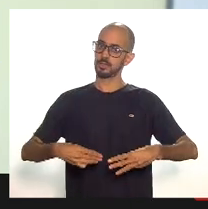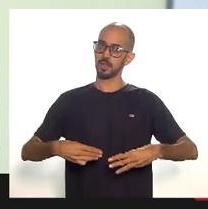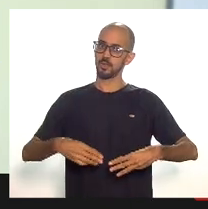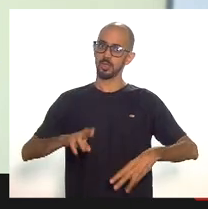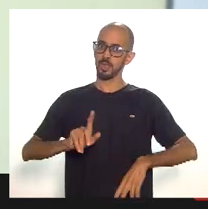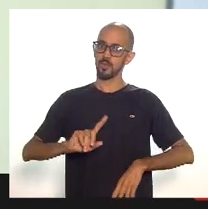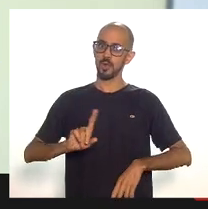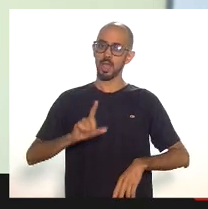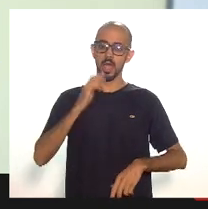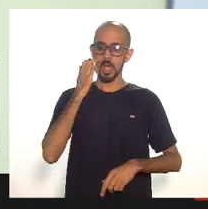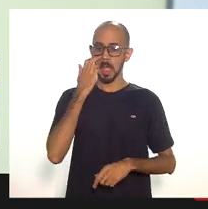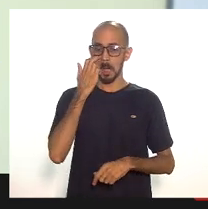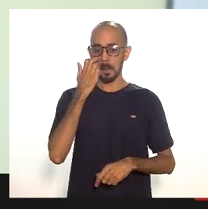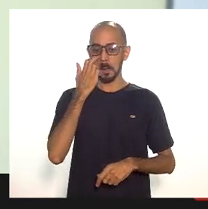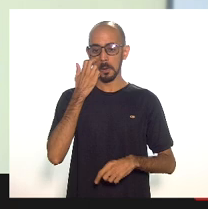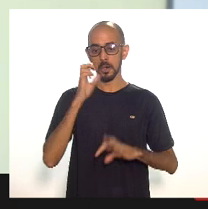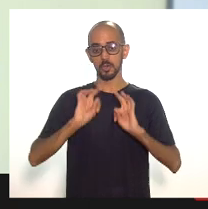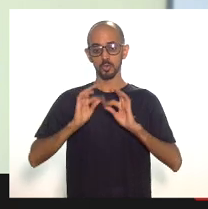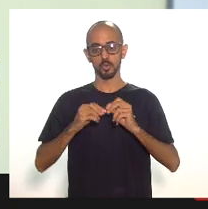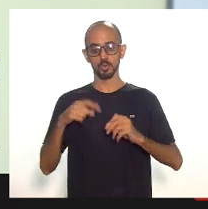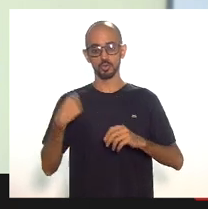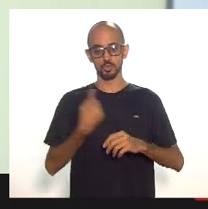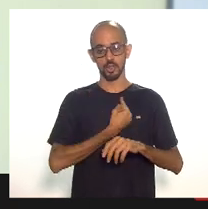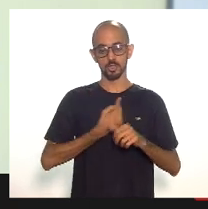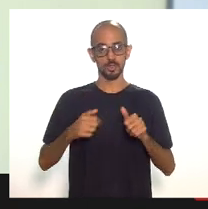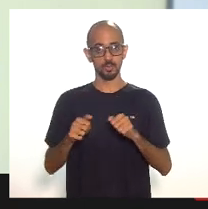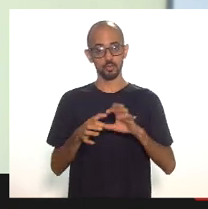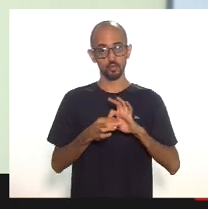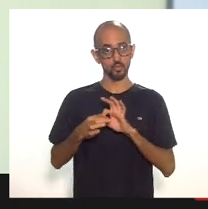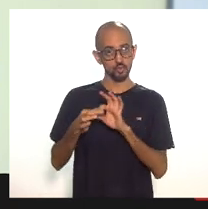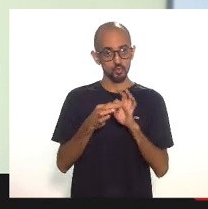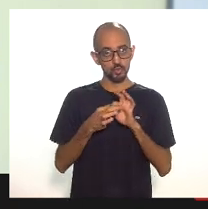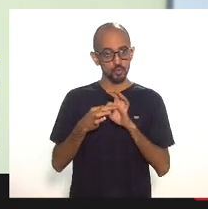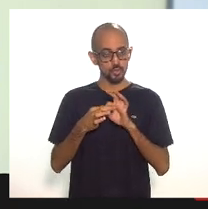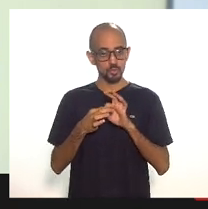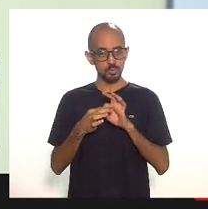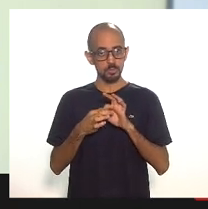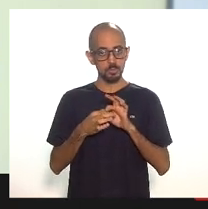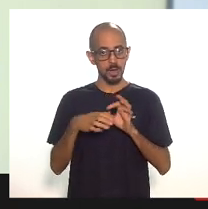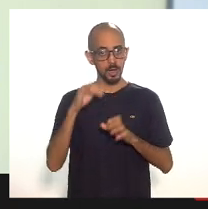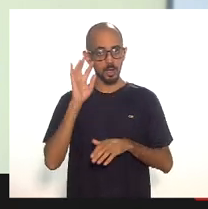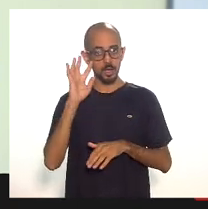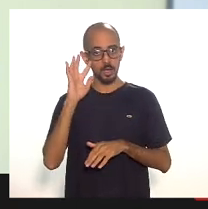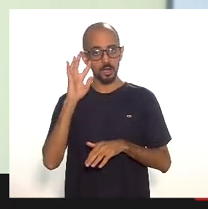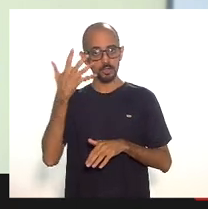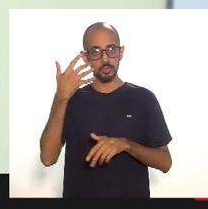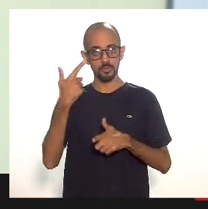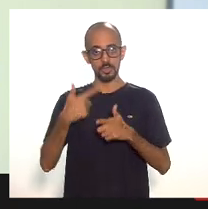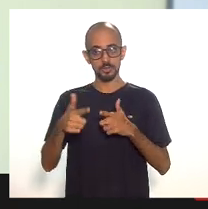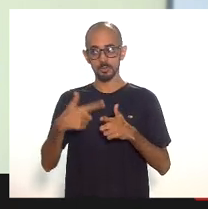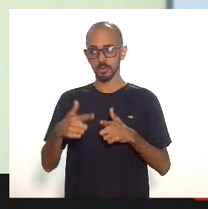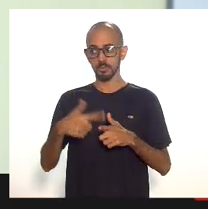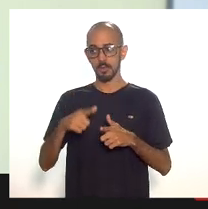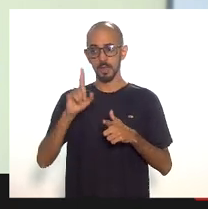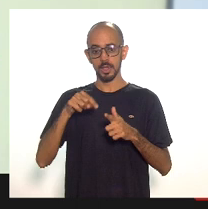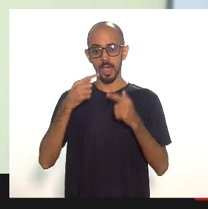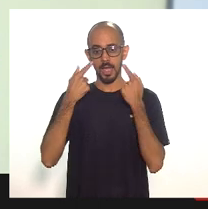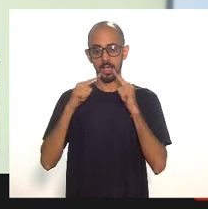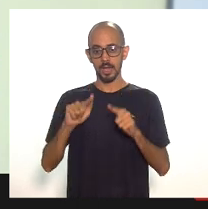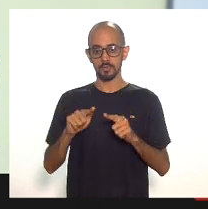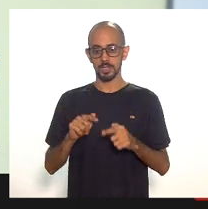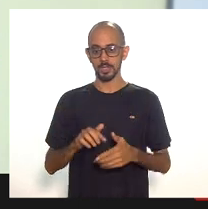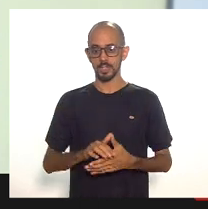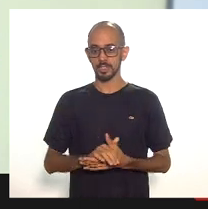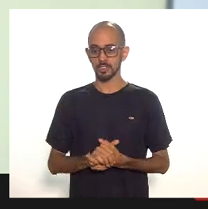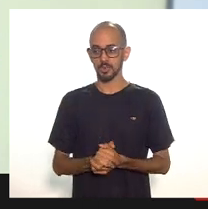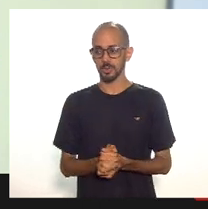juntos no sentido de atenuar esse problema, que é gravíssimo, não resta nenhuma dúvida.